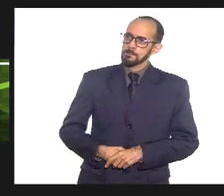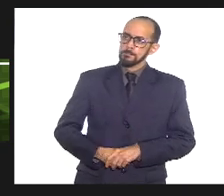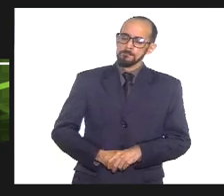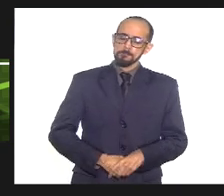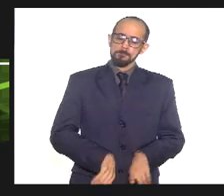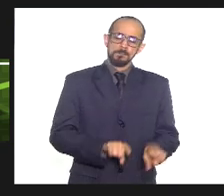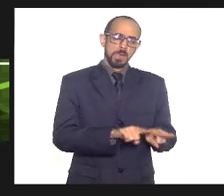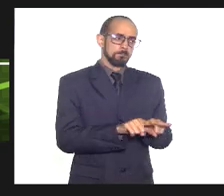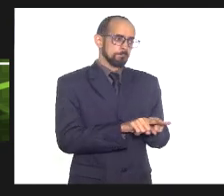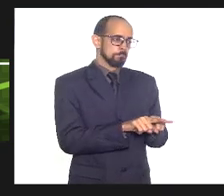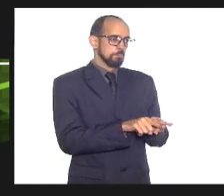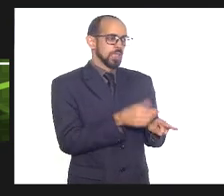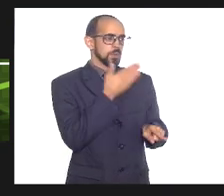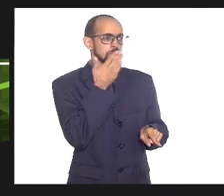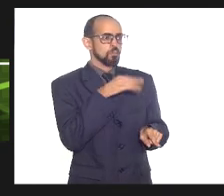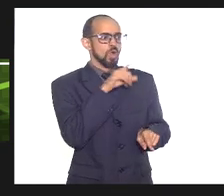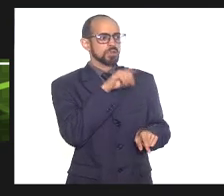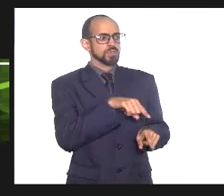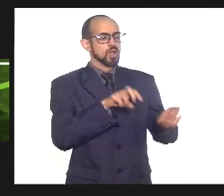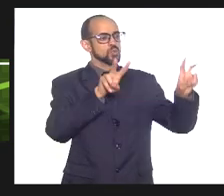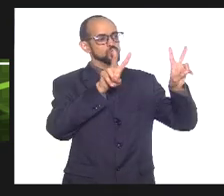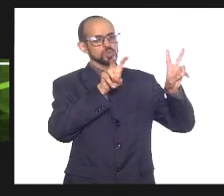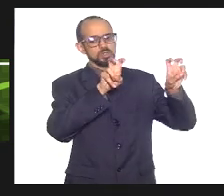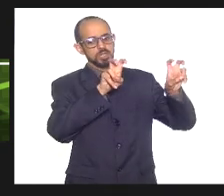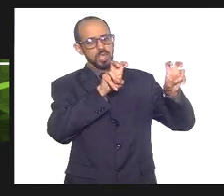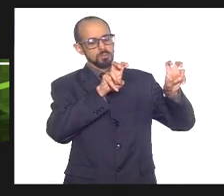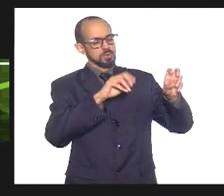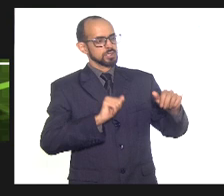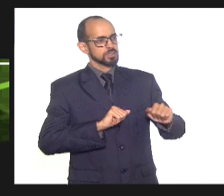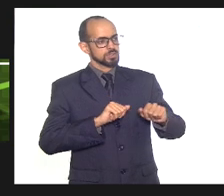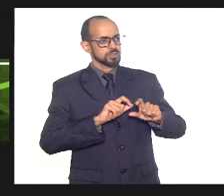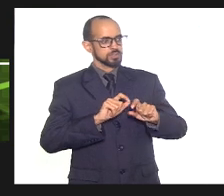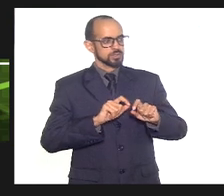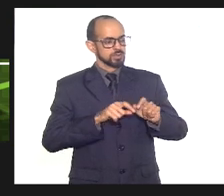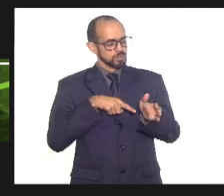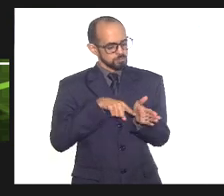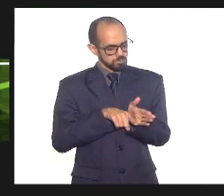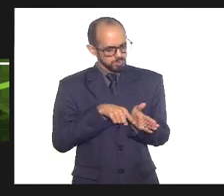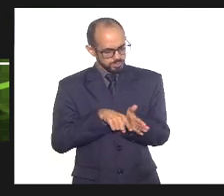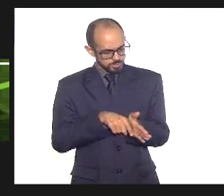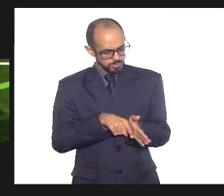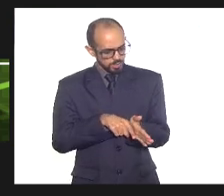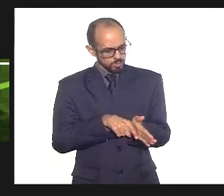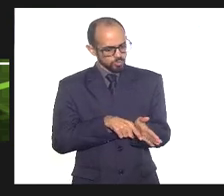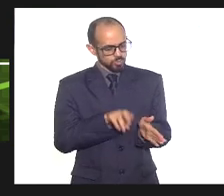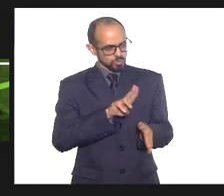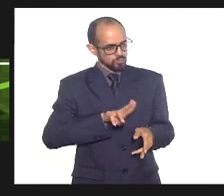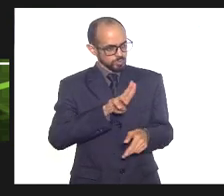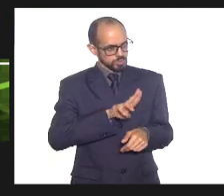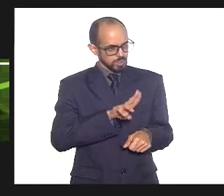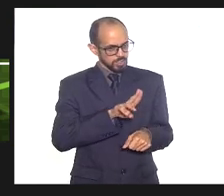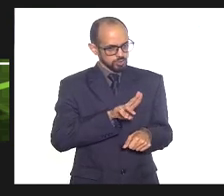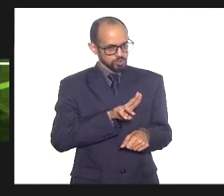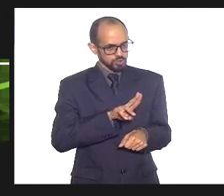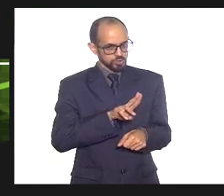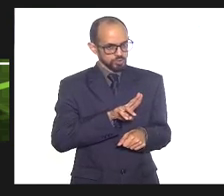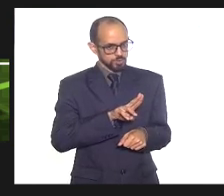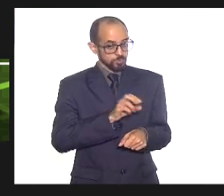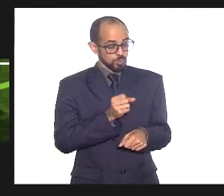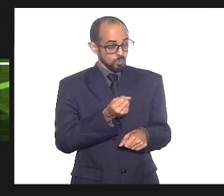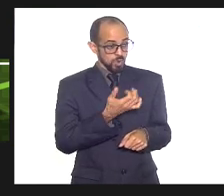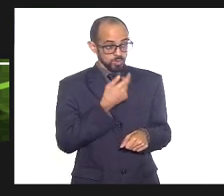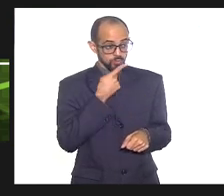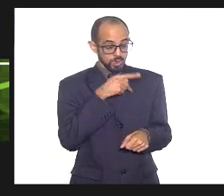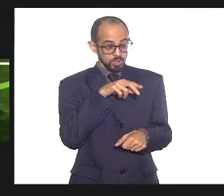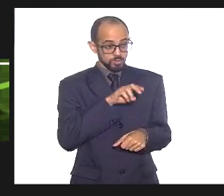e quais são os temas que estão sendo pesquisados? Quando eu estou dizendo universidades